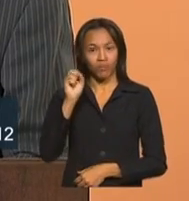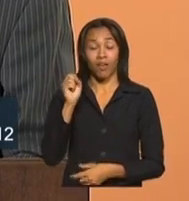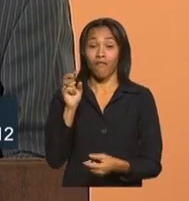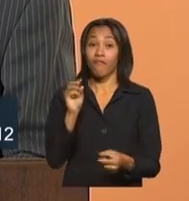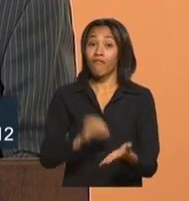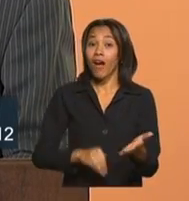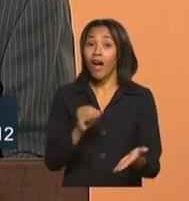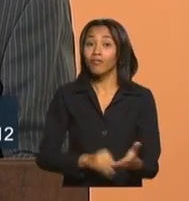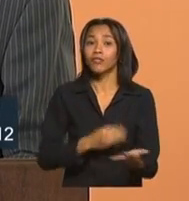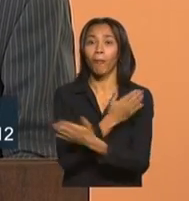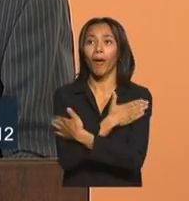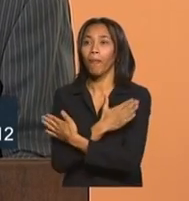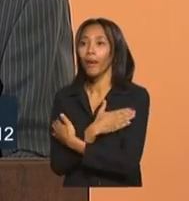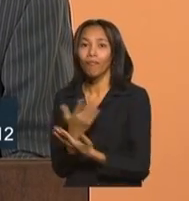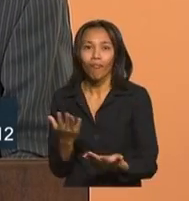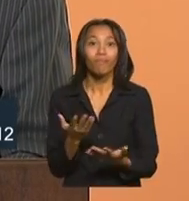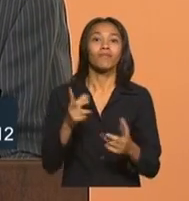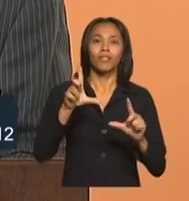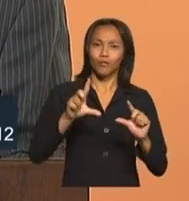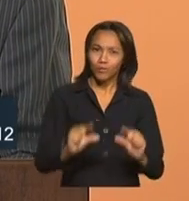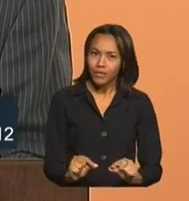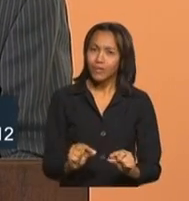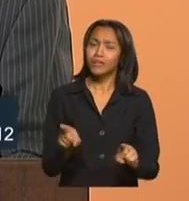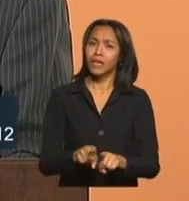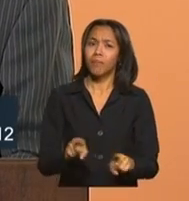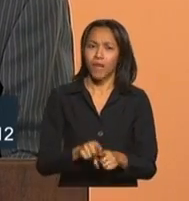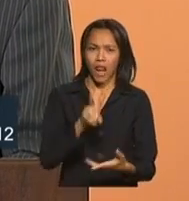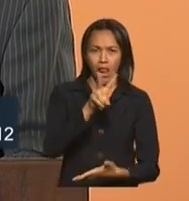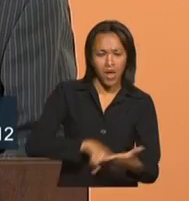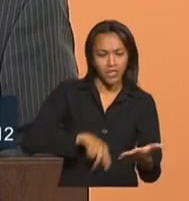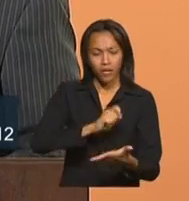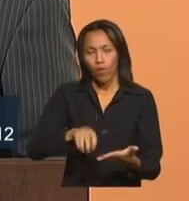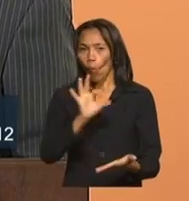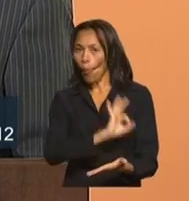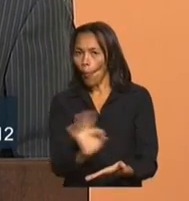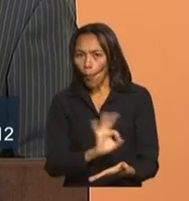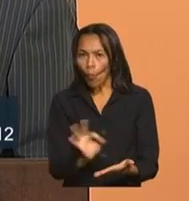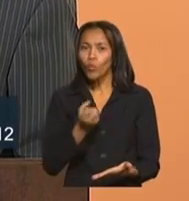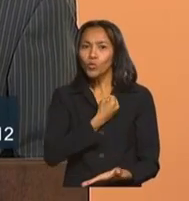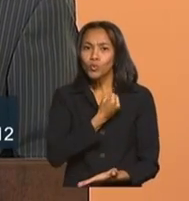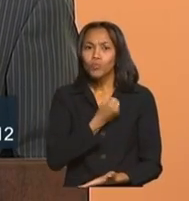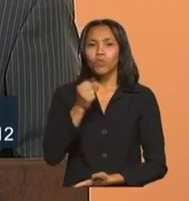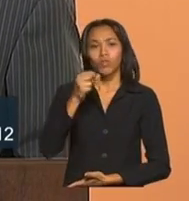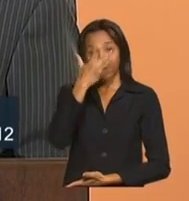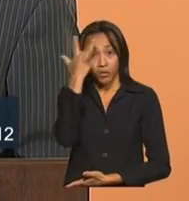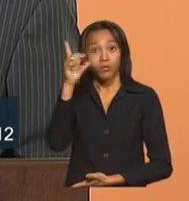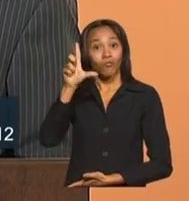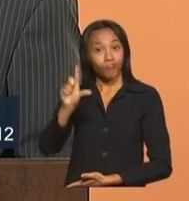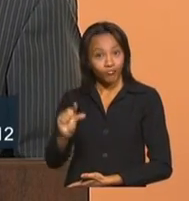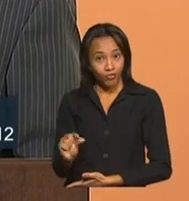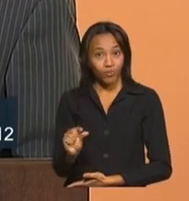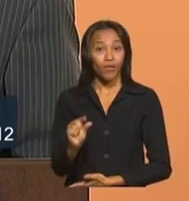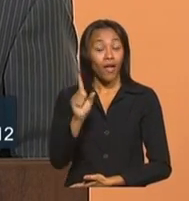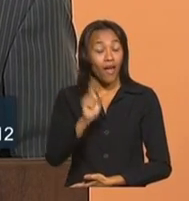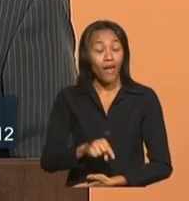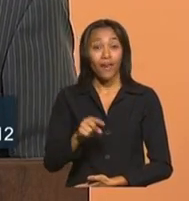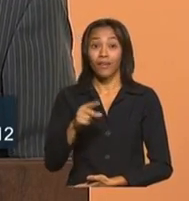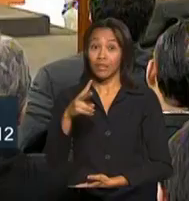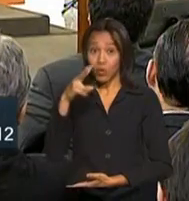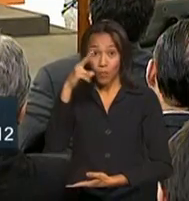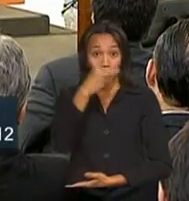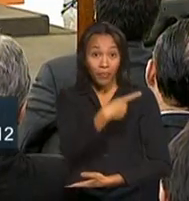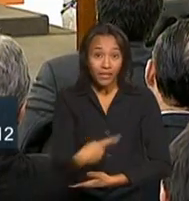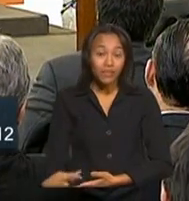é prova disso. A redução do analfabetismo. Tudo isso será um testemunho para a história de uma presidenta que governa